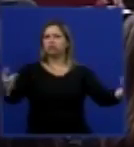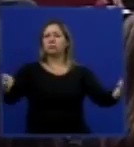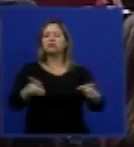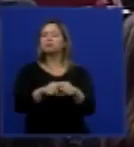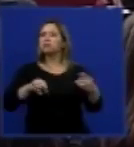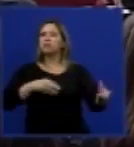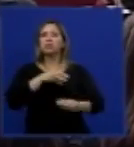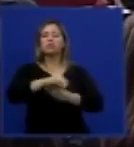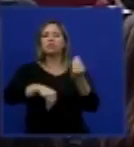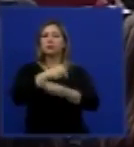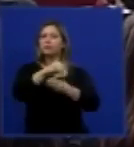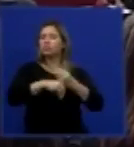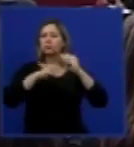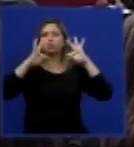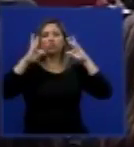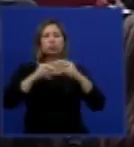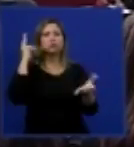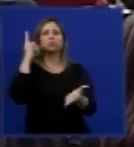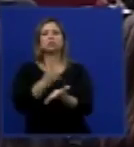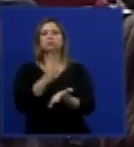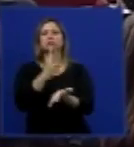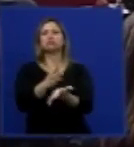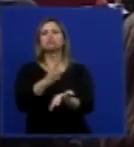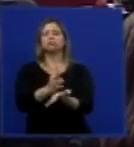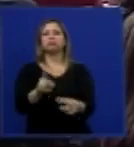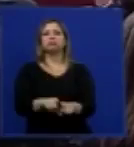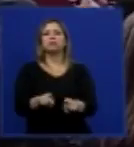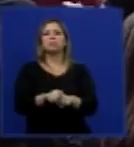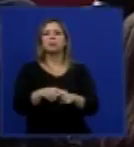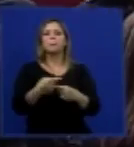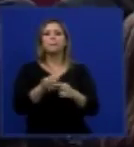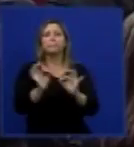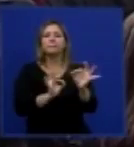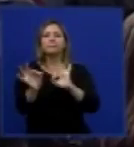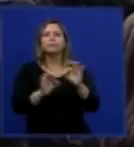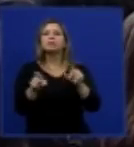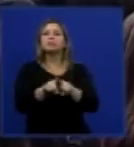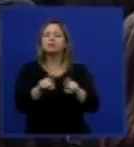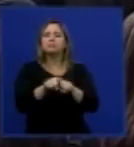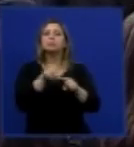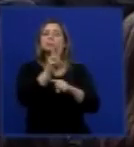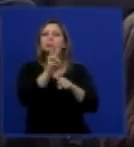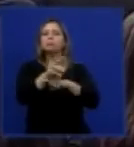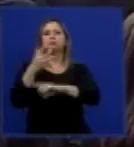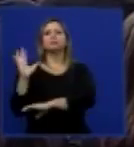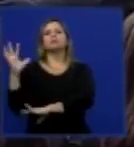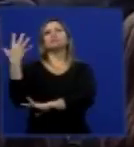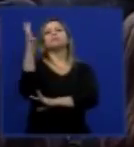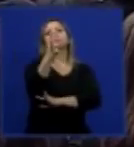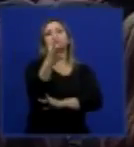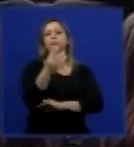elementos e todos devem manter um nível de emissões compatíveis então